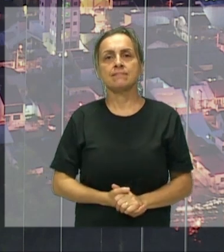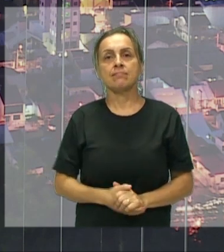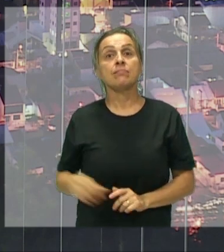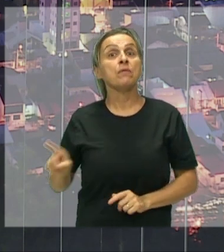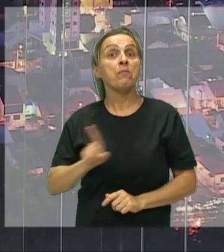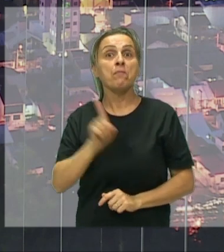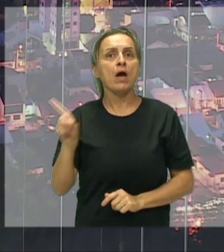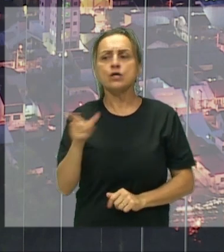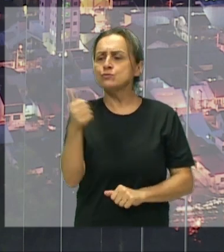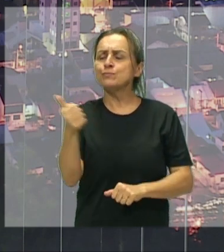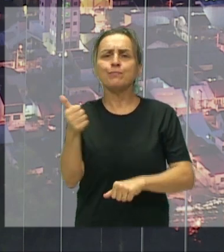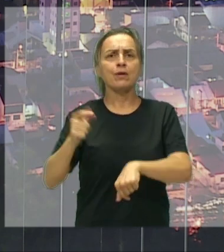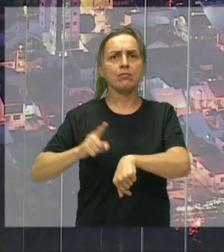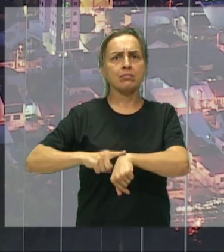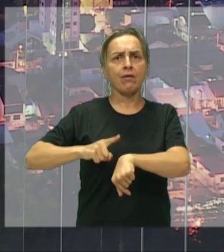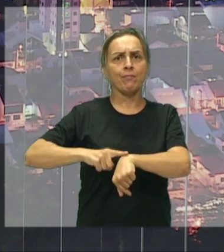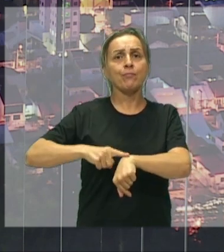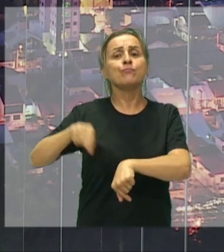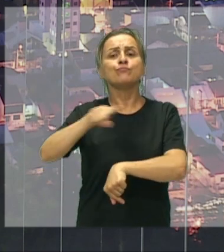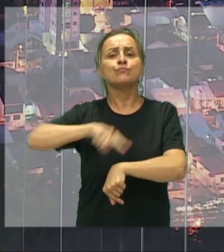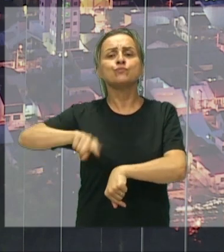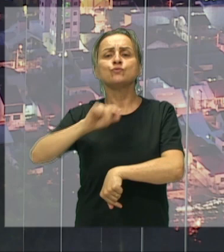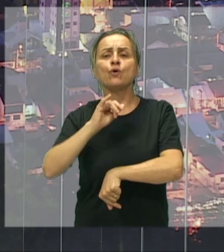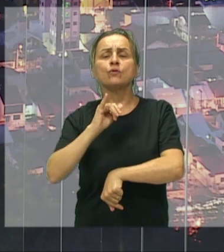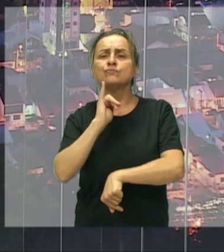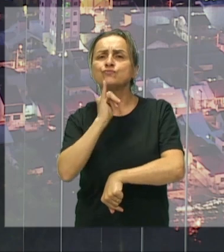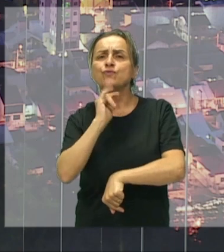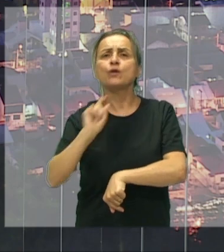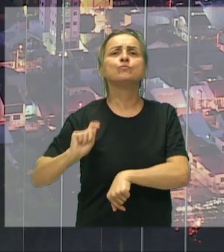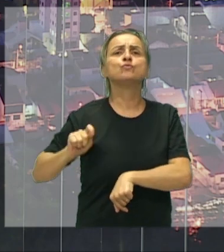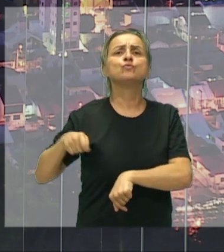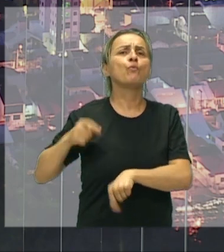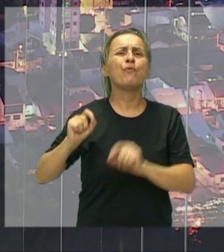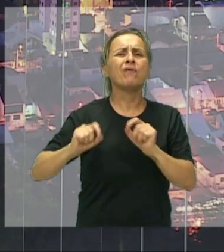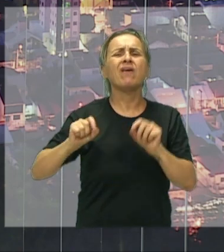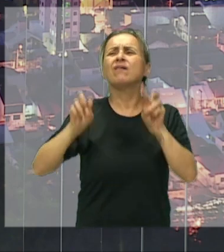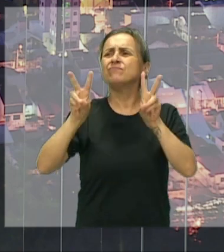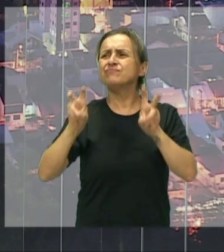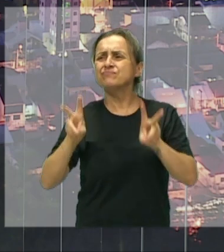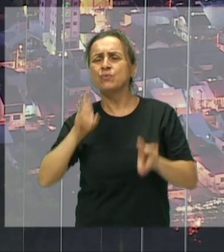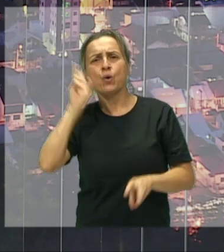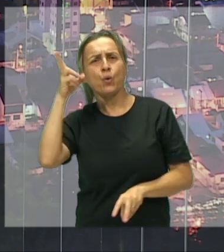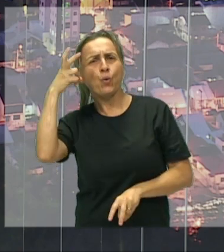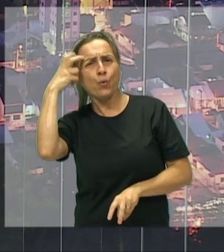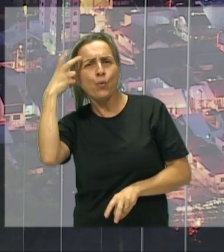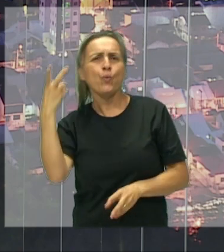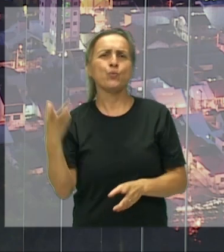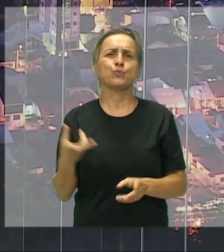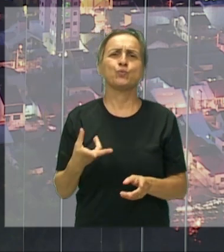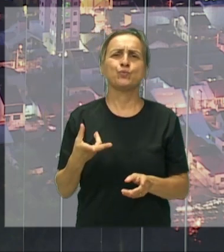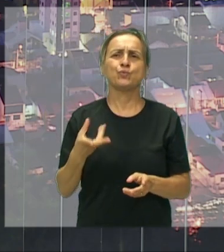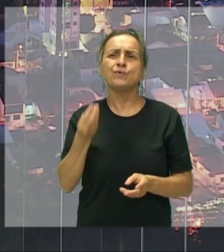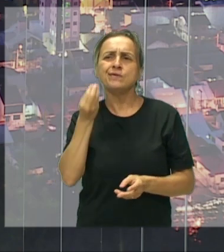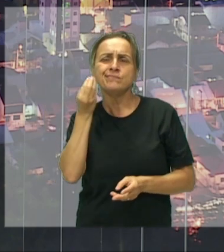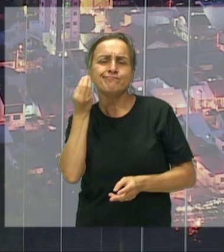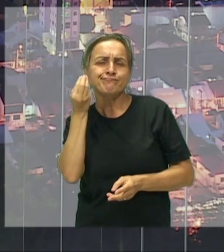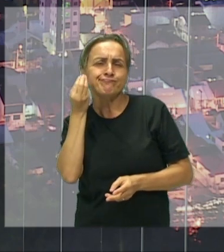primeiro bloco falando de toda essa questão cultural que houve, dessas tentativas e